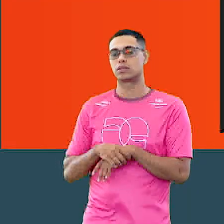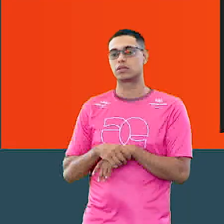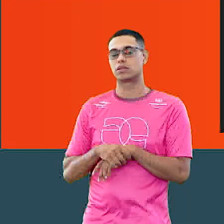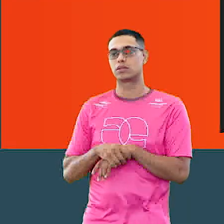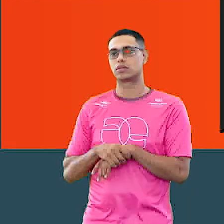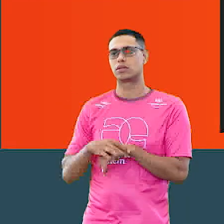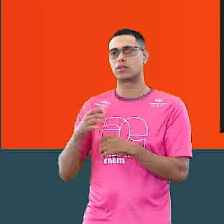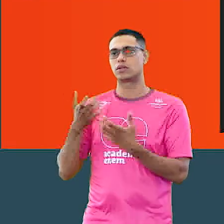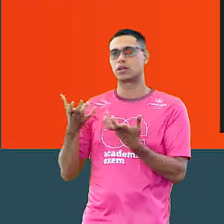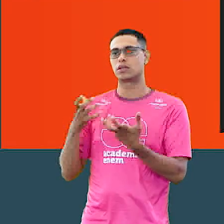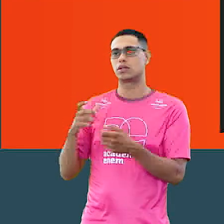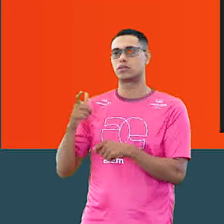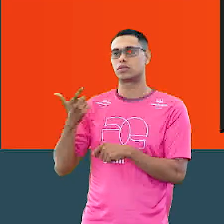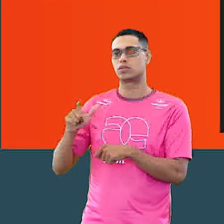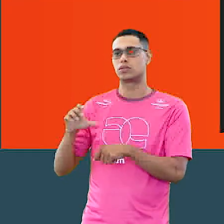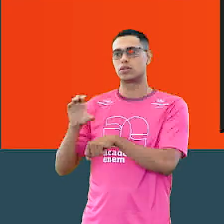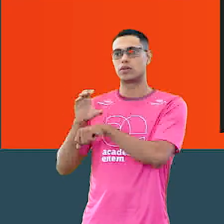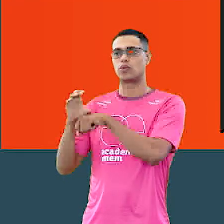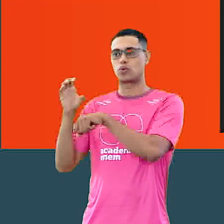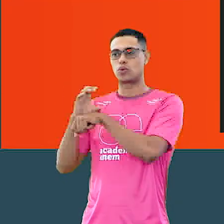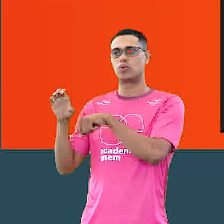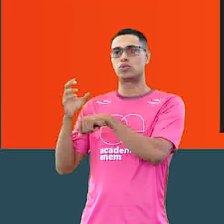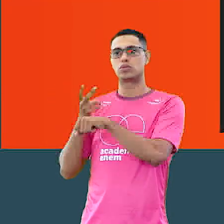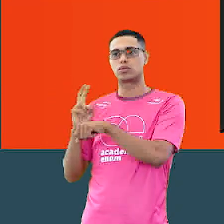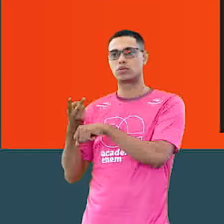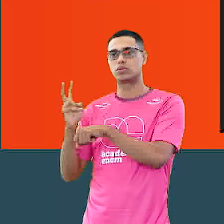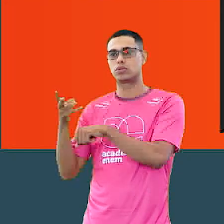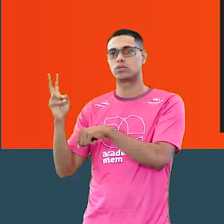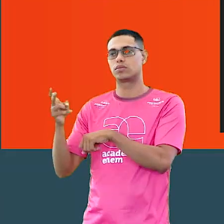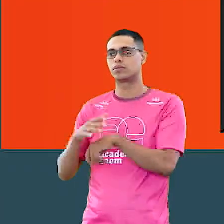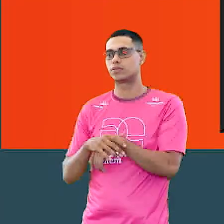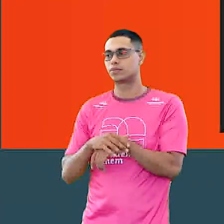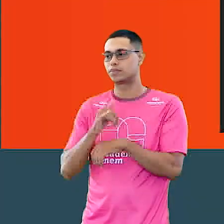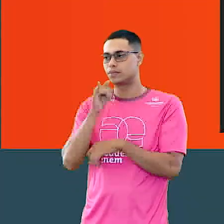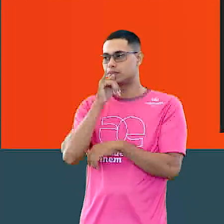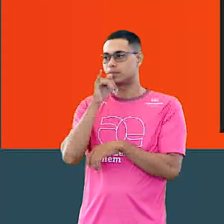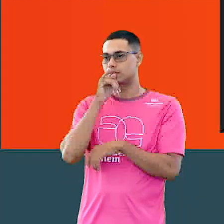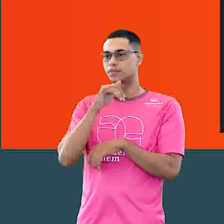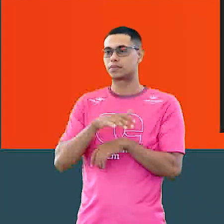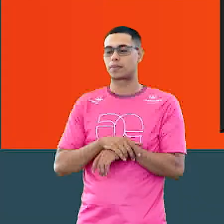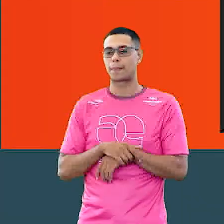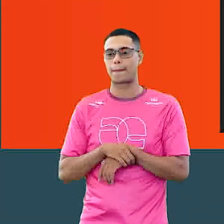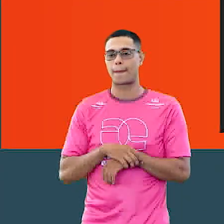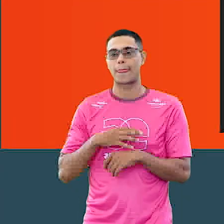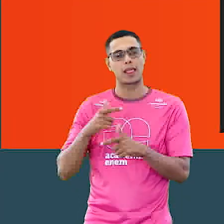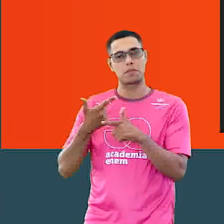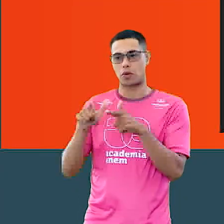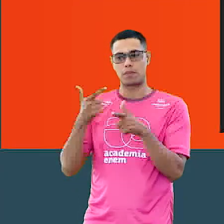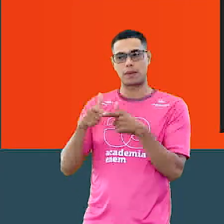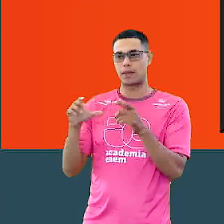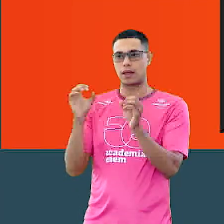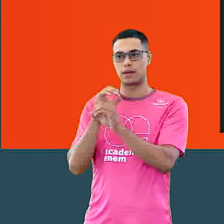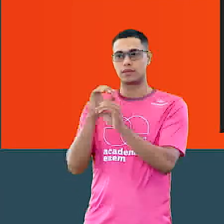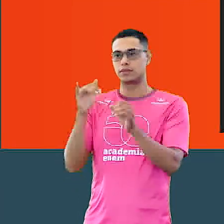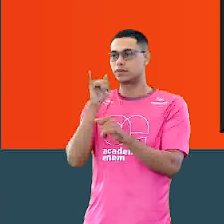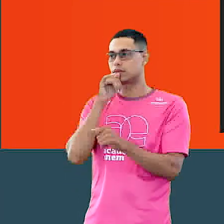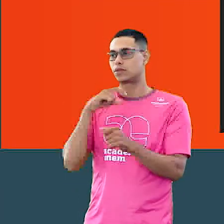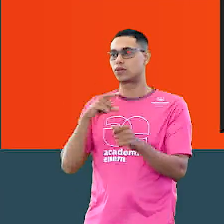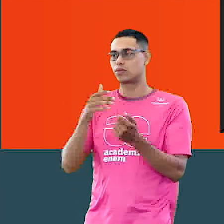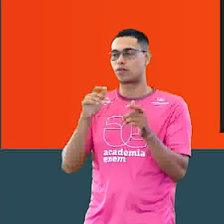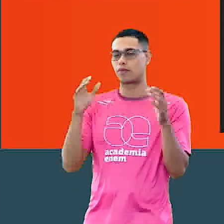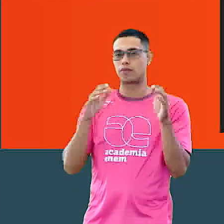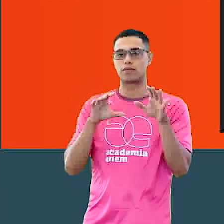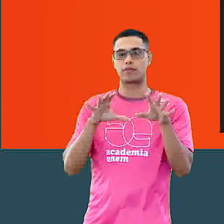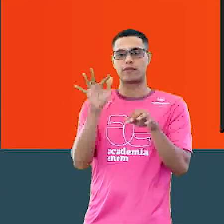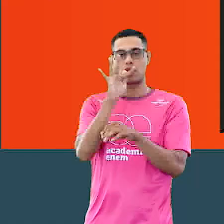mesma faculdade? Não, em outra. Federal, estadual. Não tem problema nenhum. Você começou numa